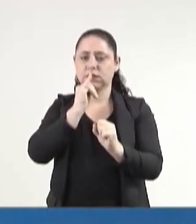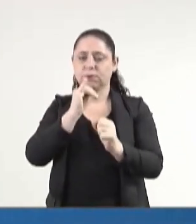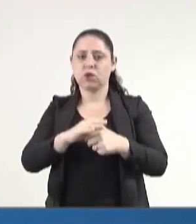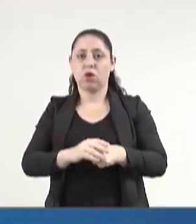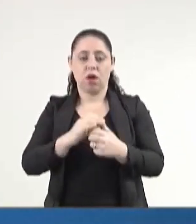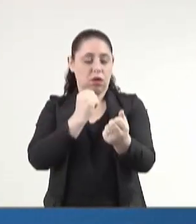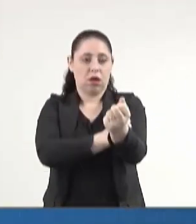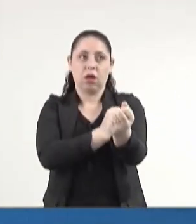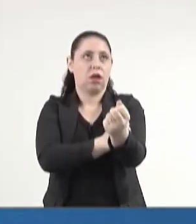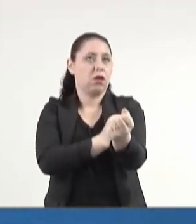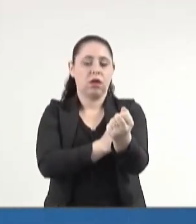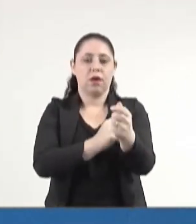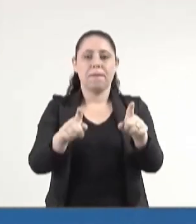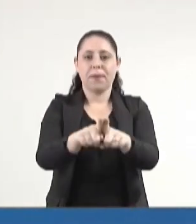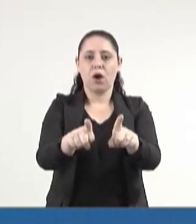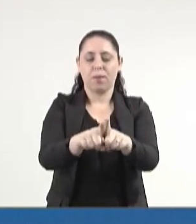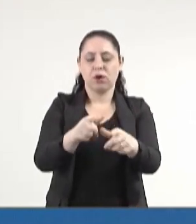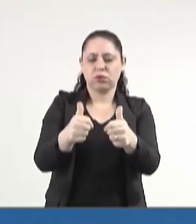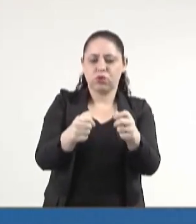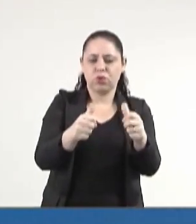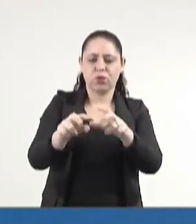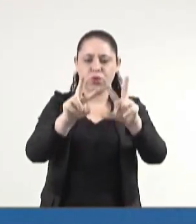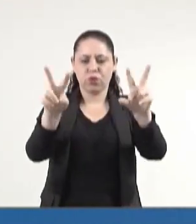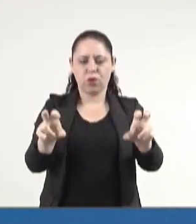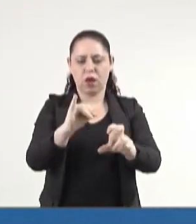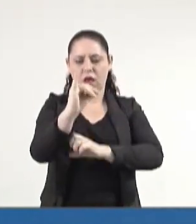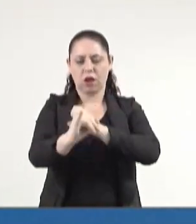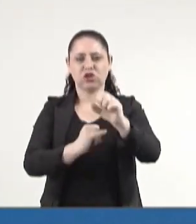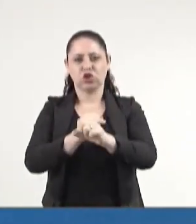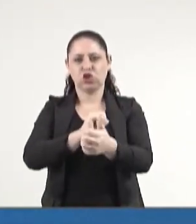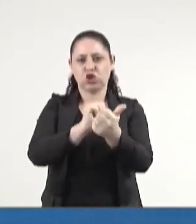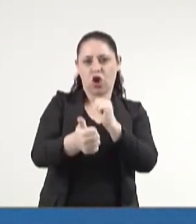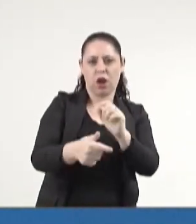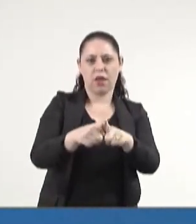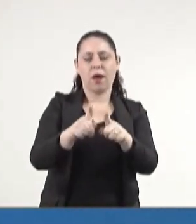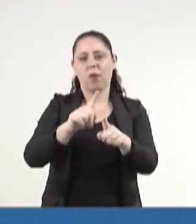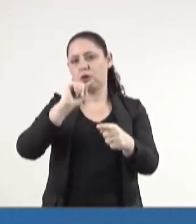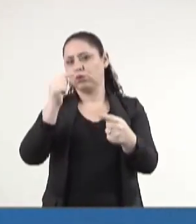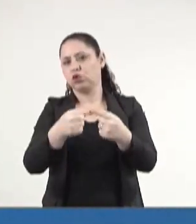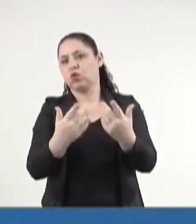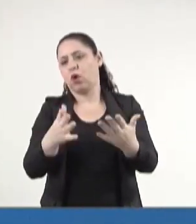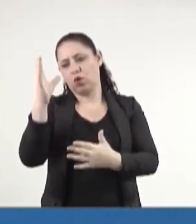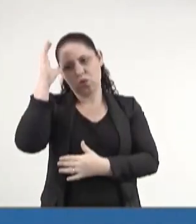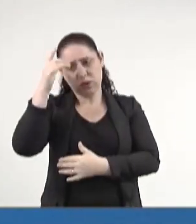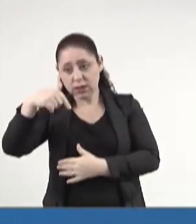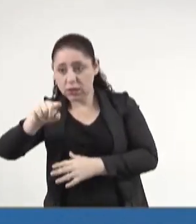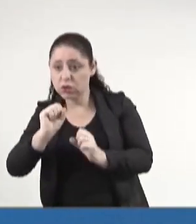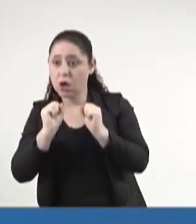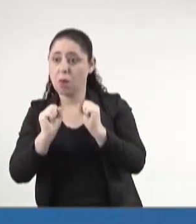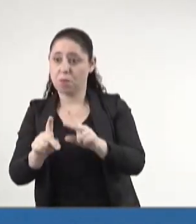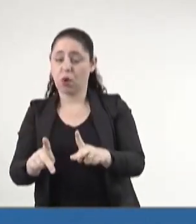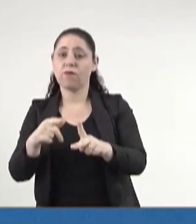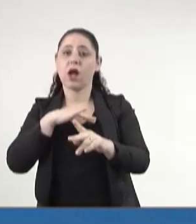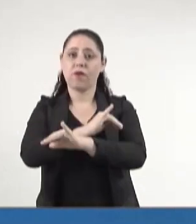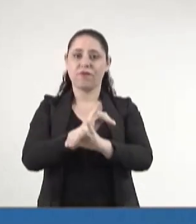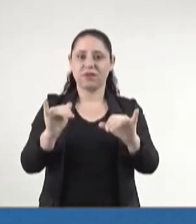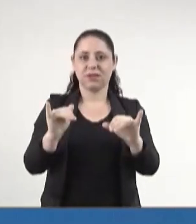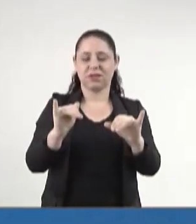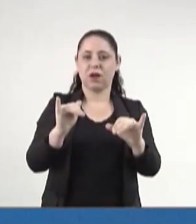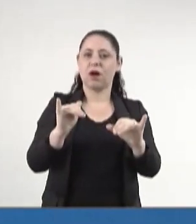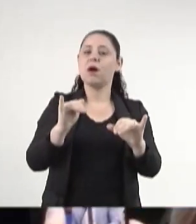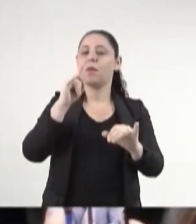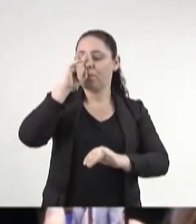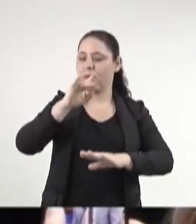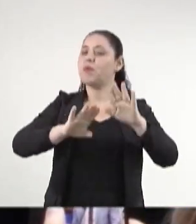ao vício de jogos online no estado do Mato Grosso do Sul e tem por objetivo principal o de conscientizar e divulgar